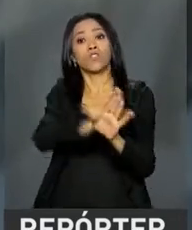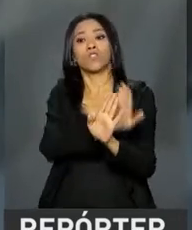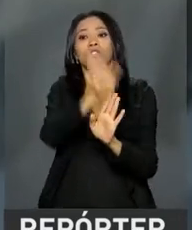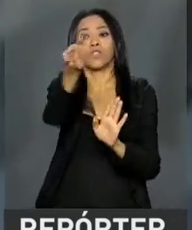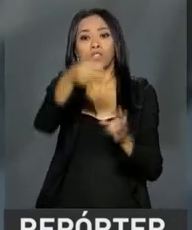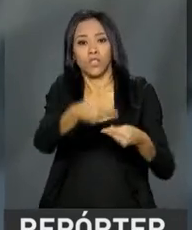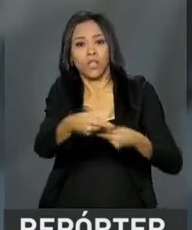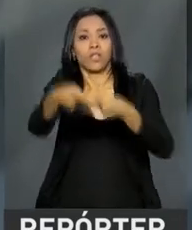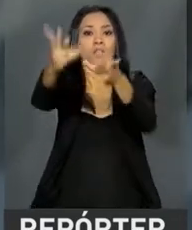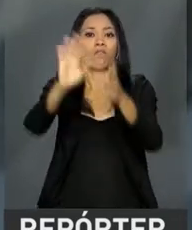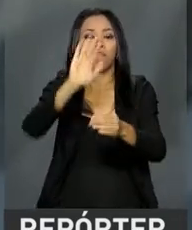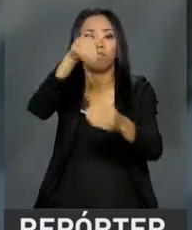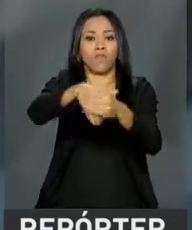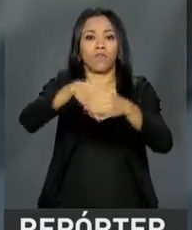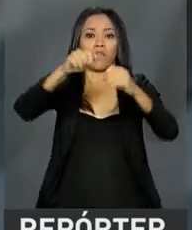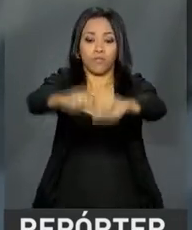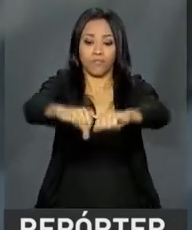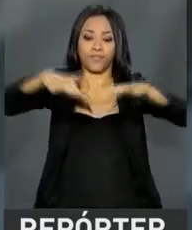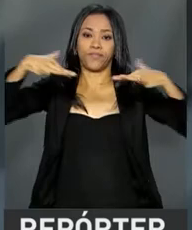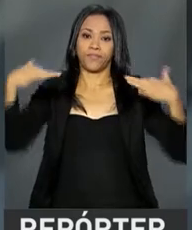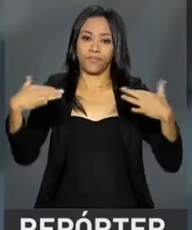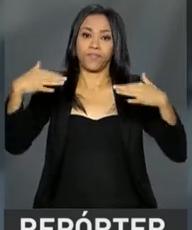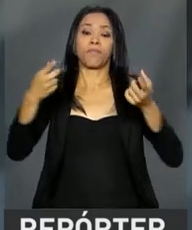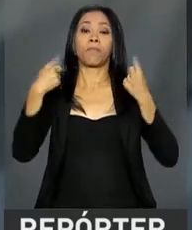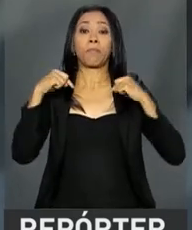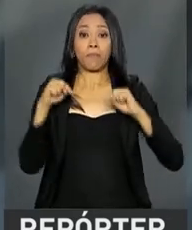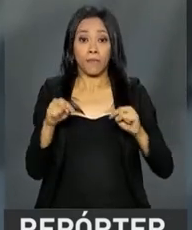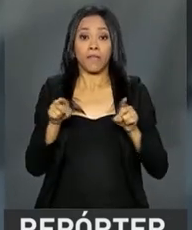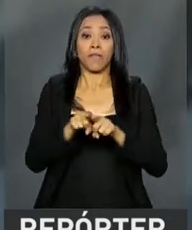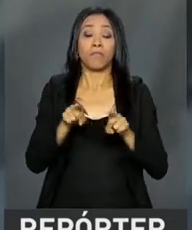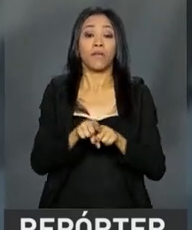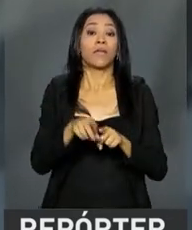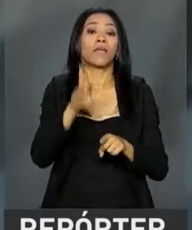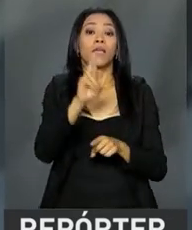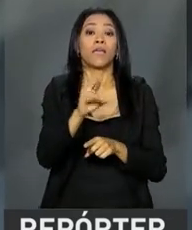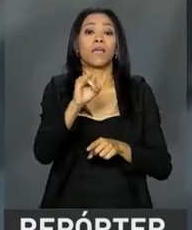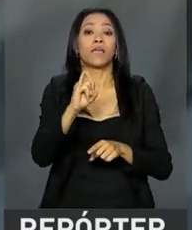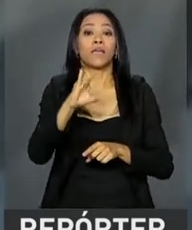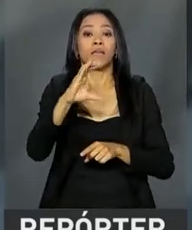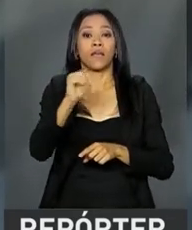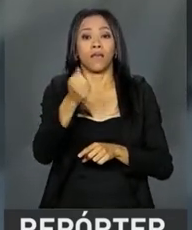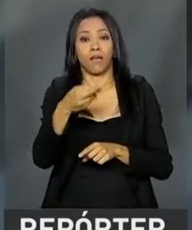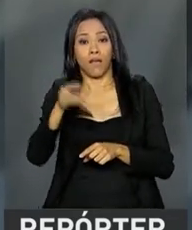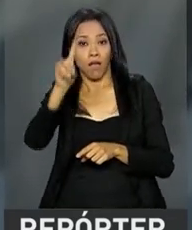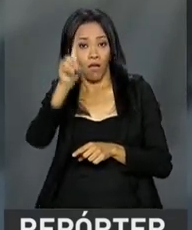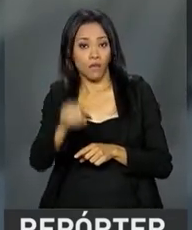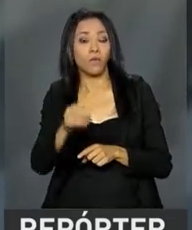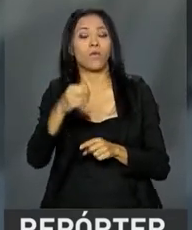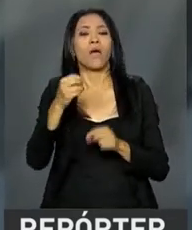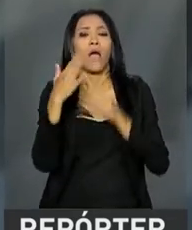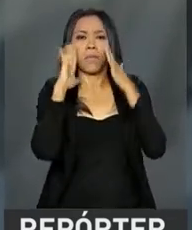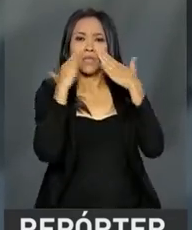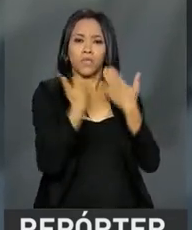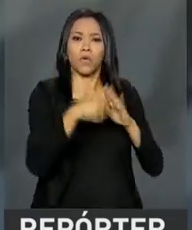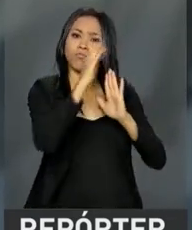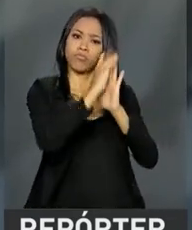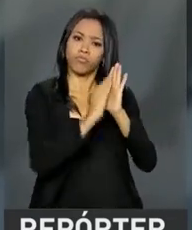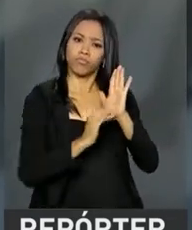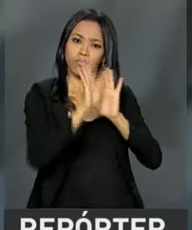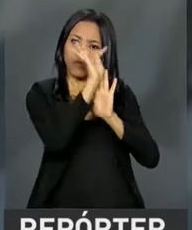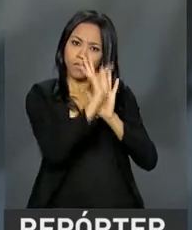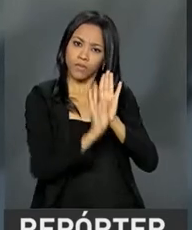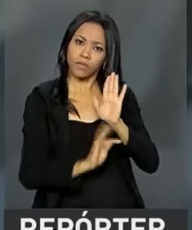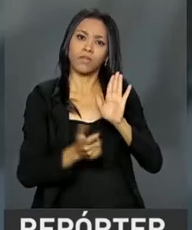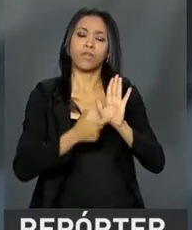relator da proposta leandro o senador ricardo ferraço e apresentou um relatório pela aprovação total dessa